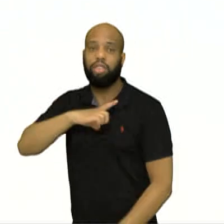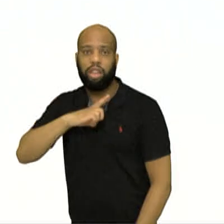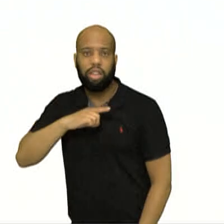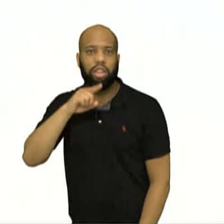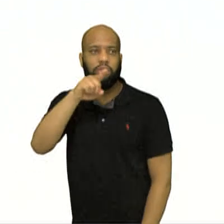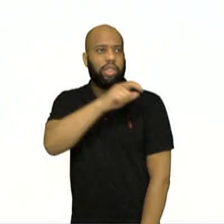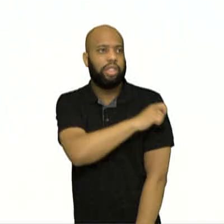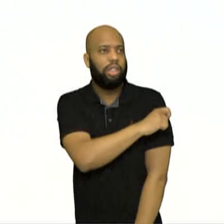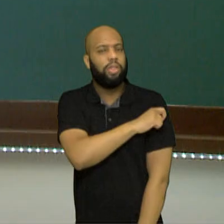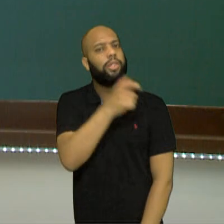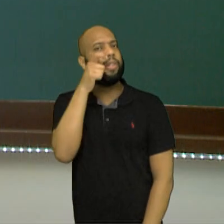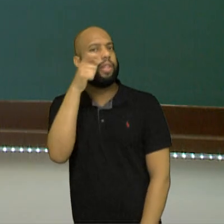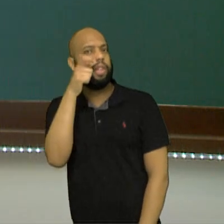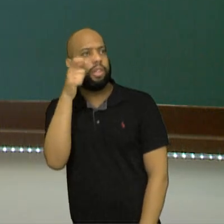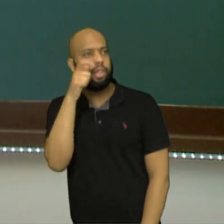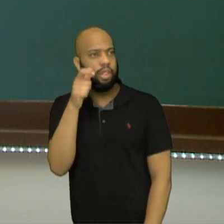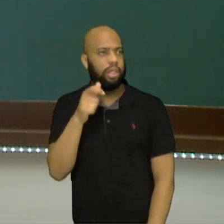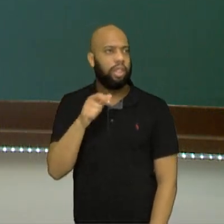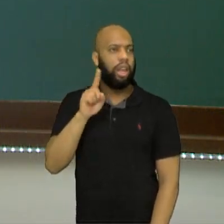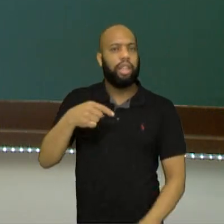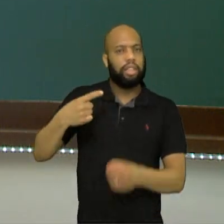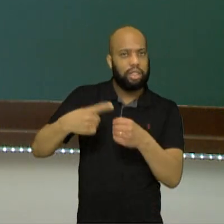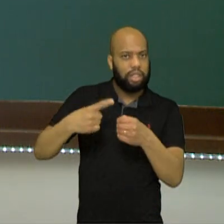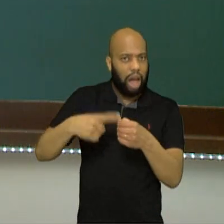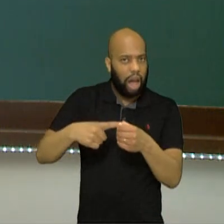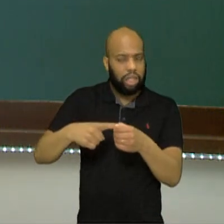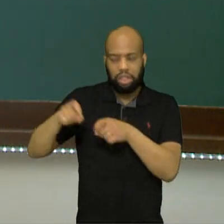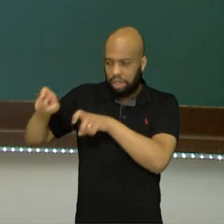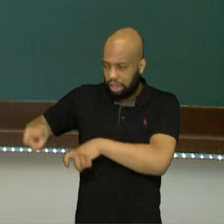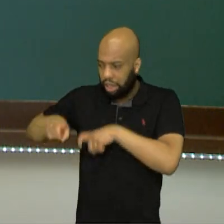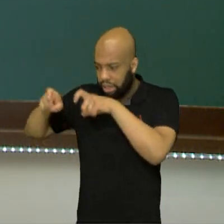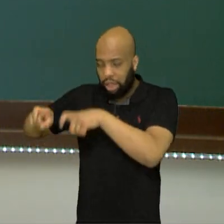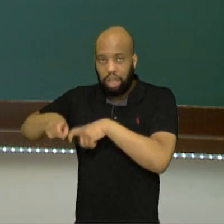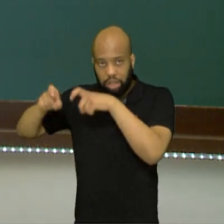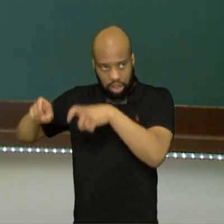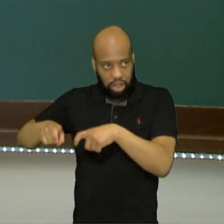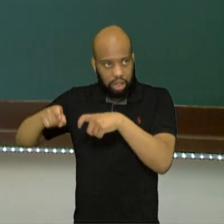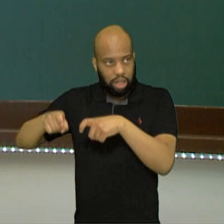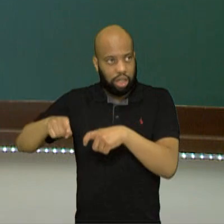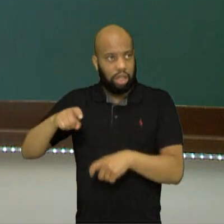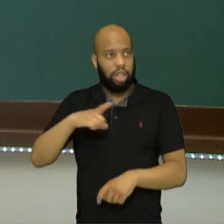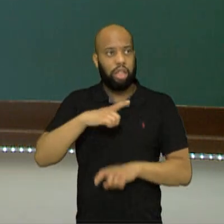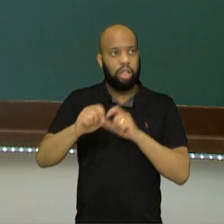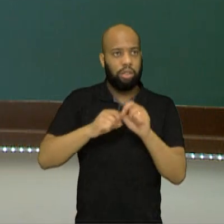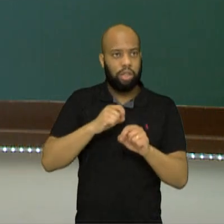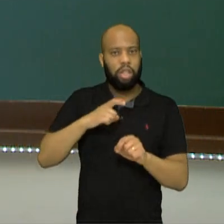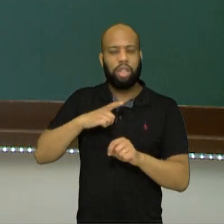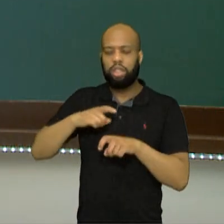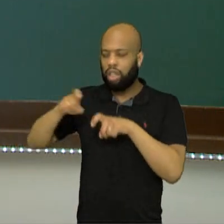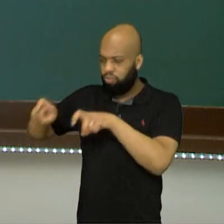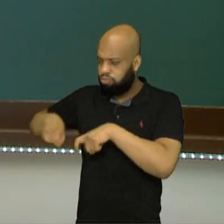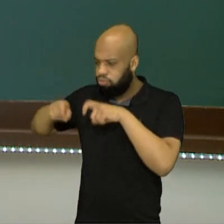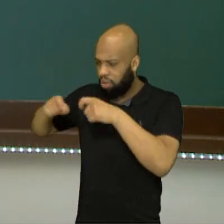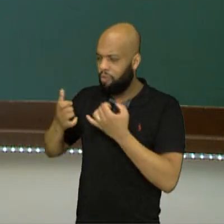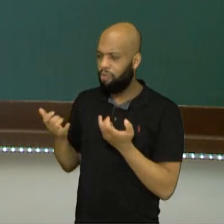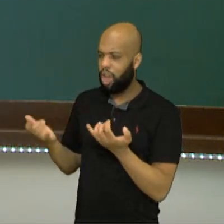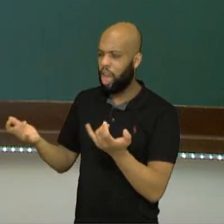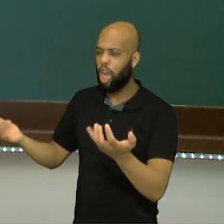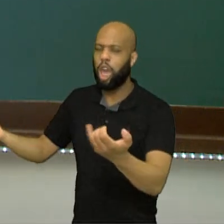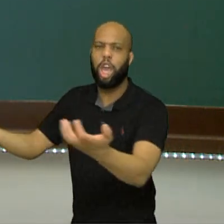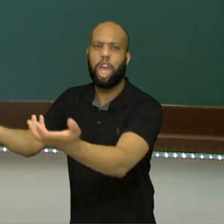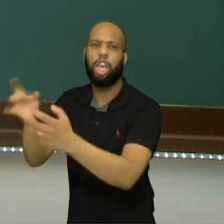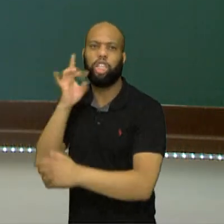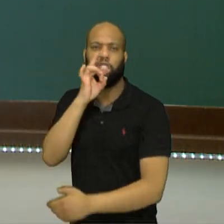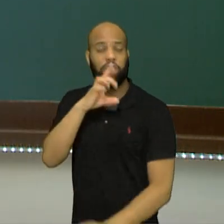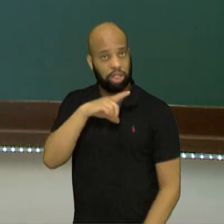esta aula, você está numa cidade agrícola, ou seja, uma cidade que é cercada por fazendas, né? Ou um